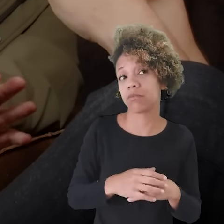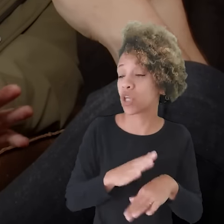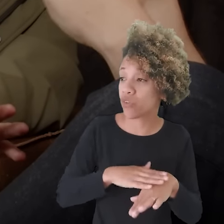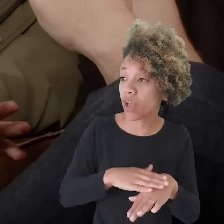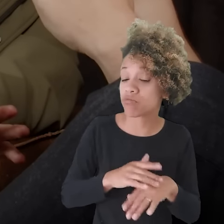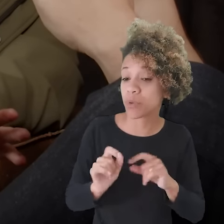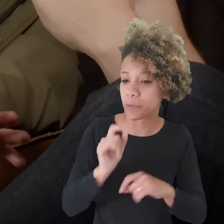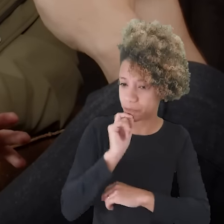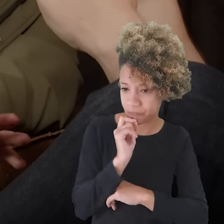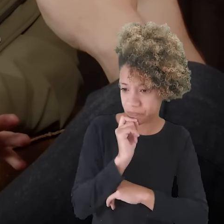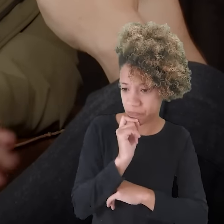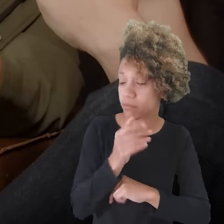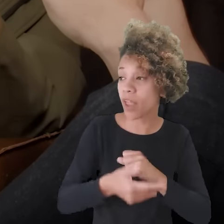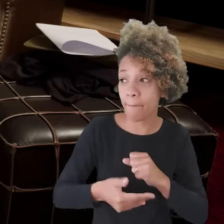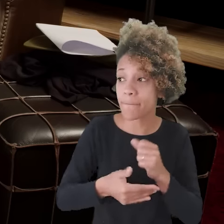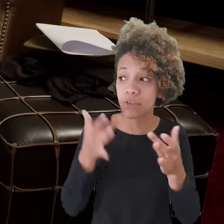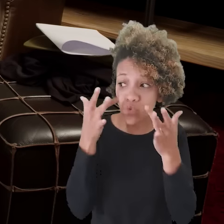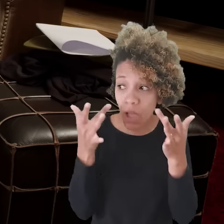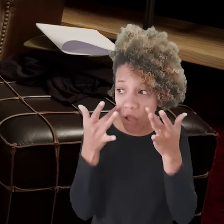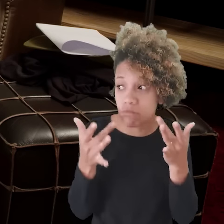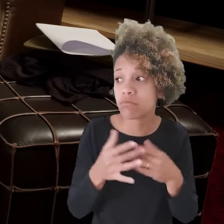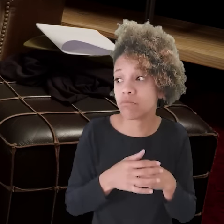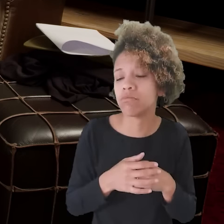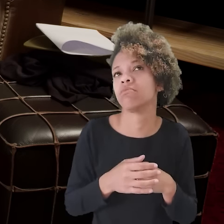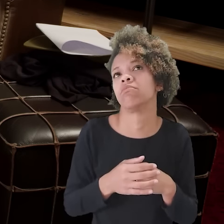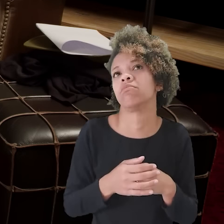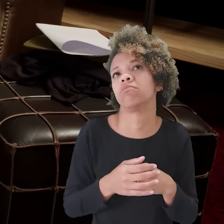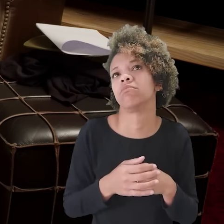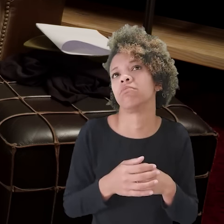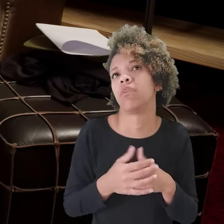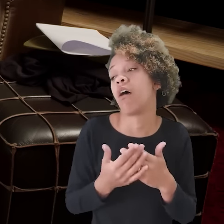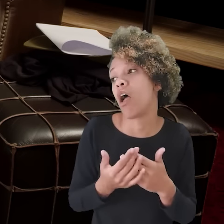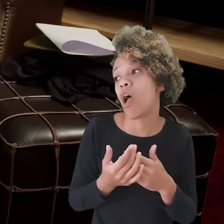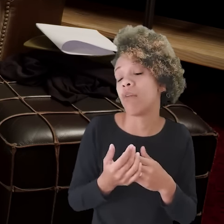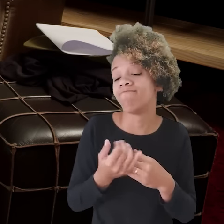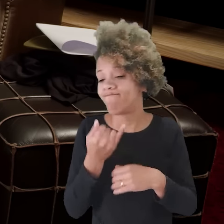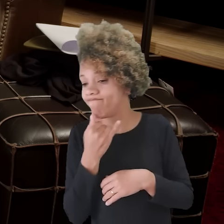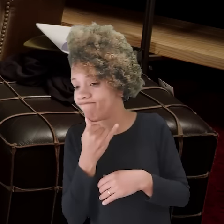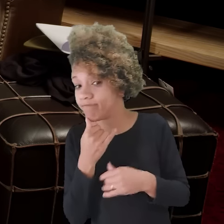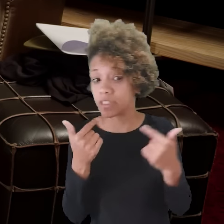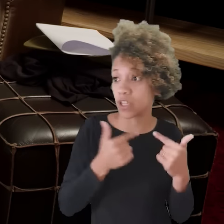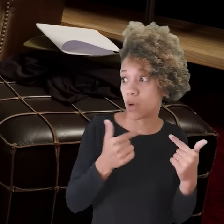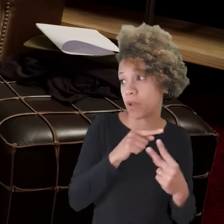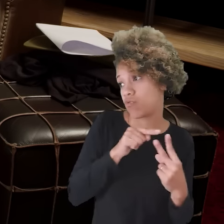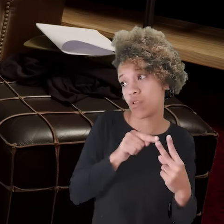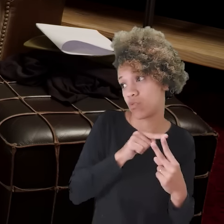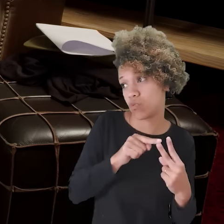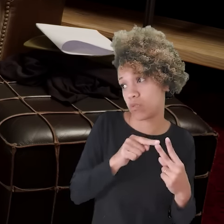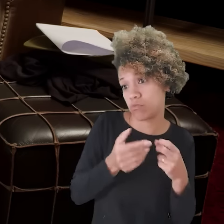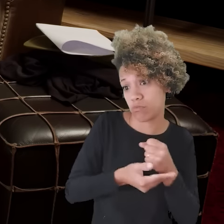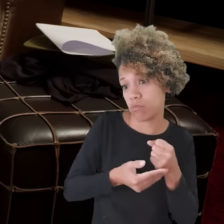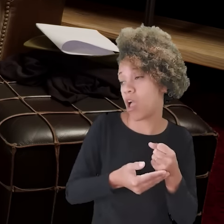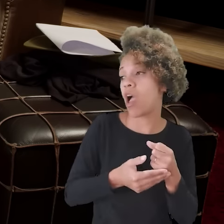das analogias que eu faço é a base do teatro o drama e a comédia são as duas máscaras